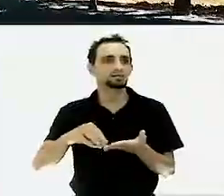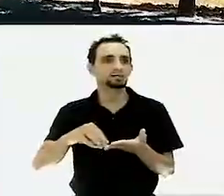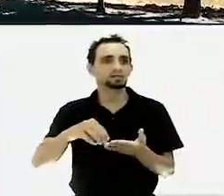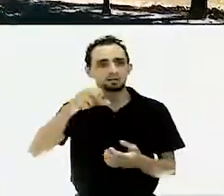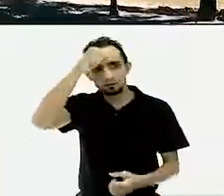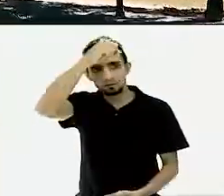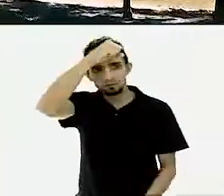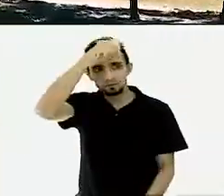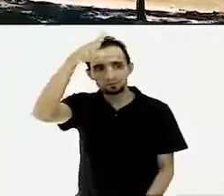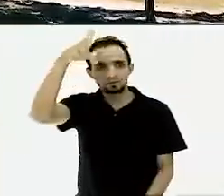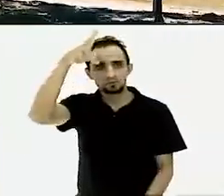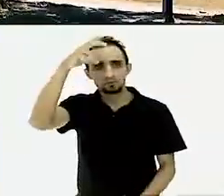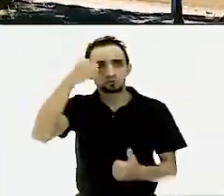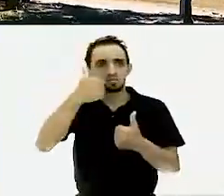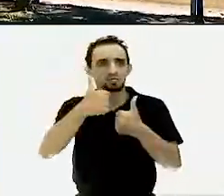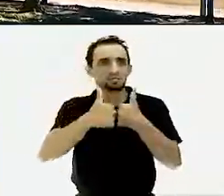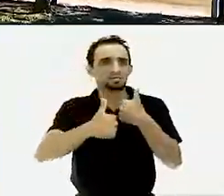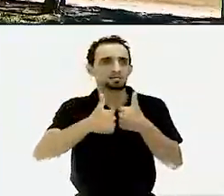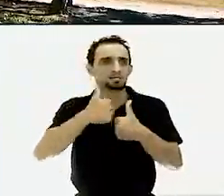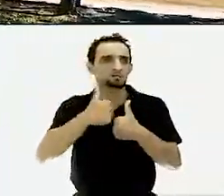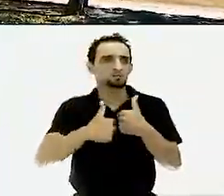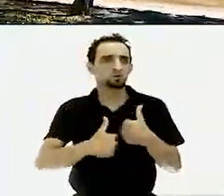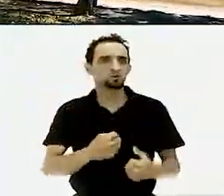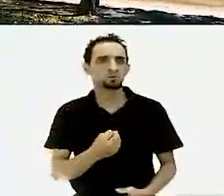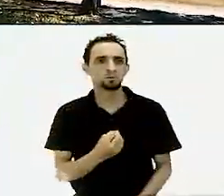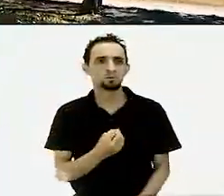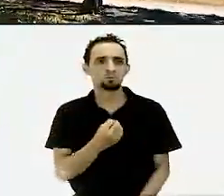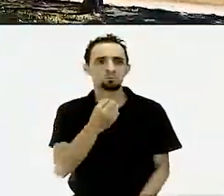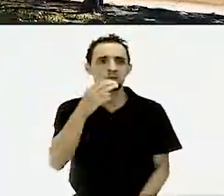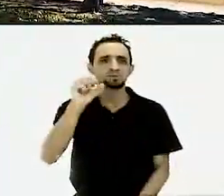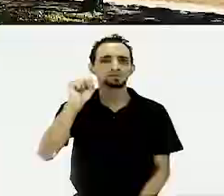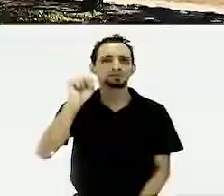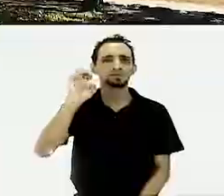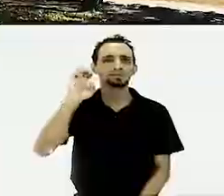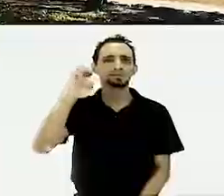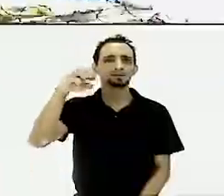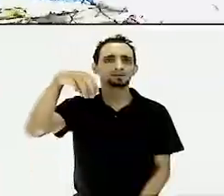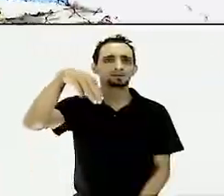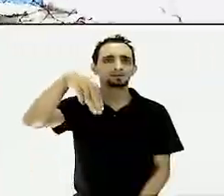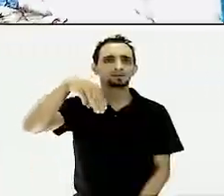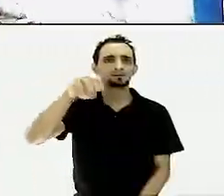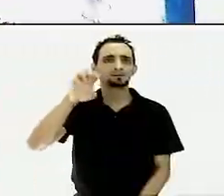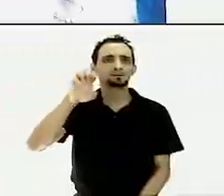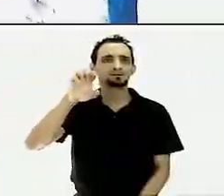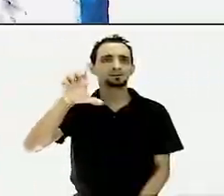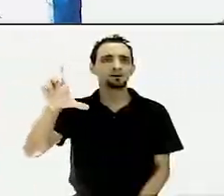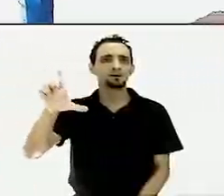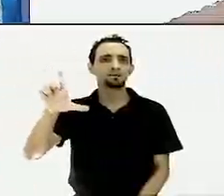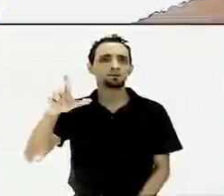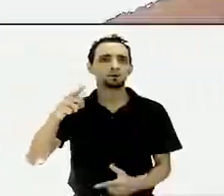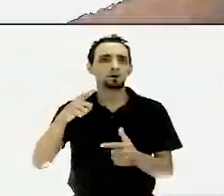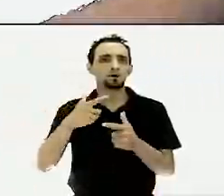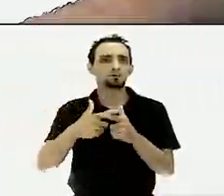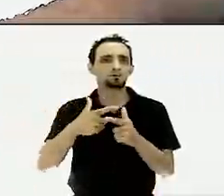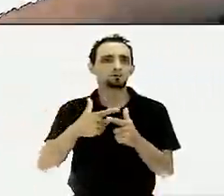oposição, em retaliação ao Doicão, mandaram embora o Rubinho da prefeitura, o campo virou uma baderna. Estava assim, perdendo o campo,